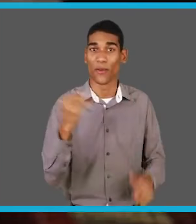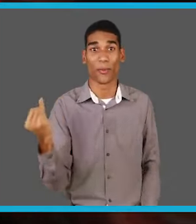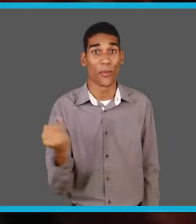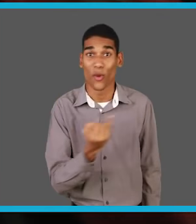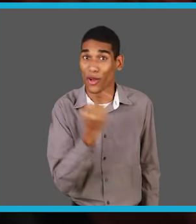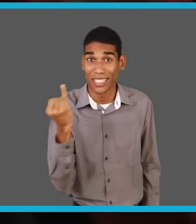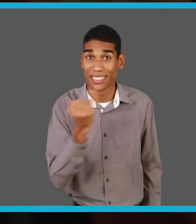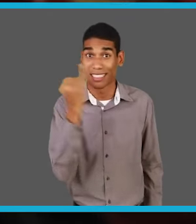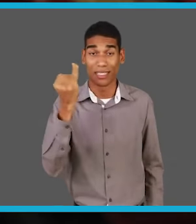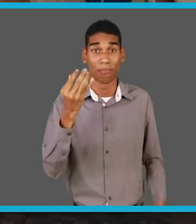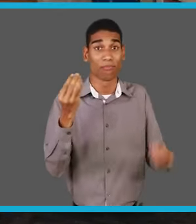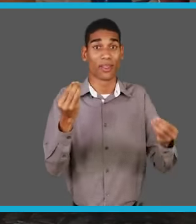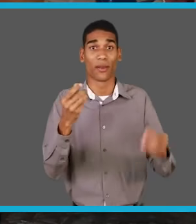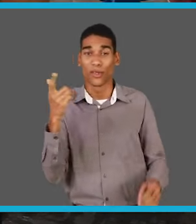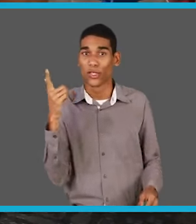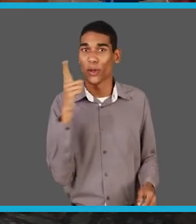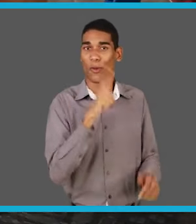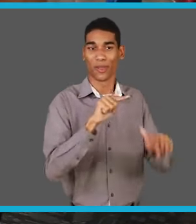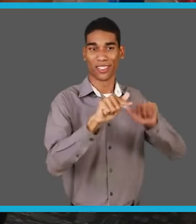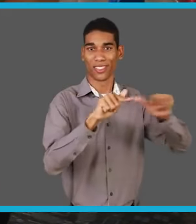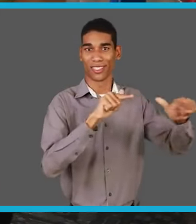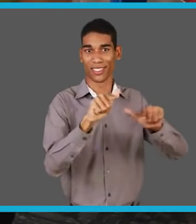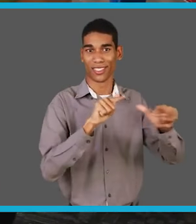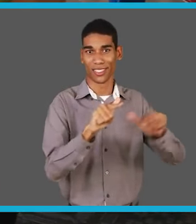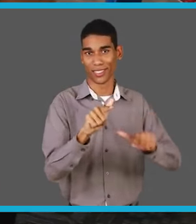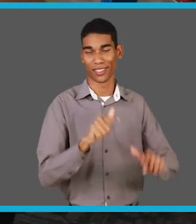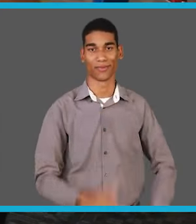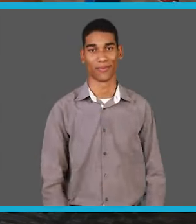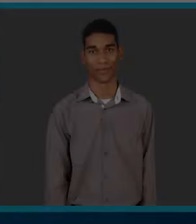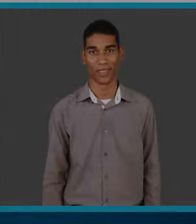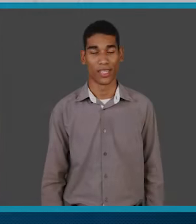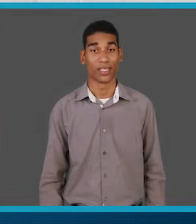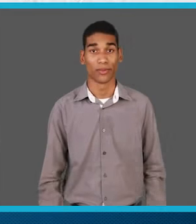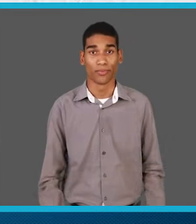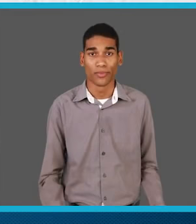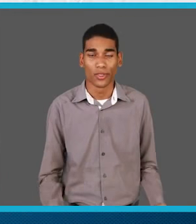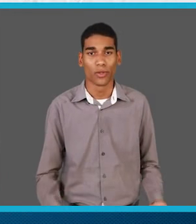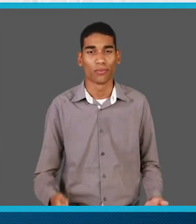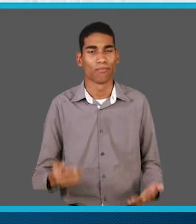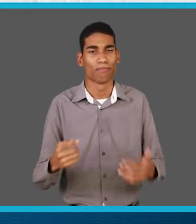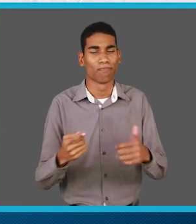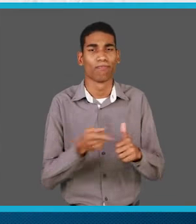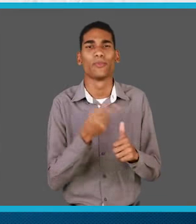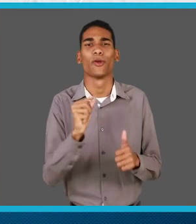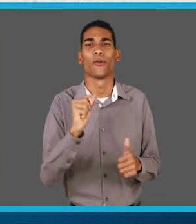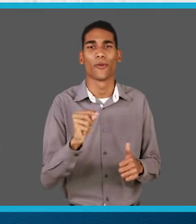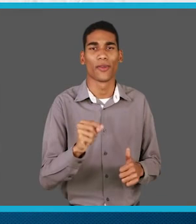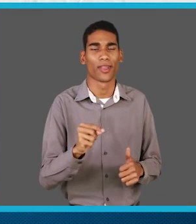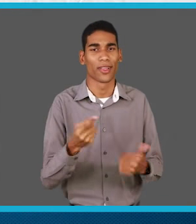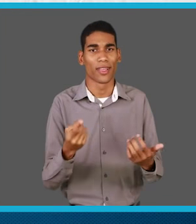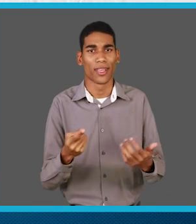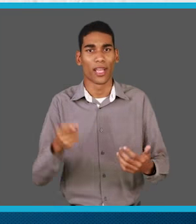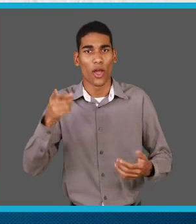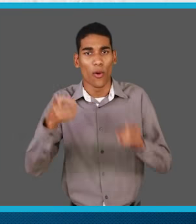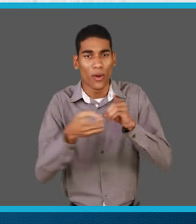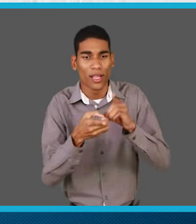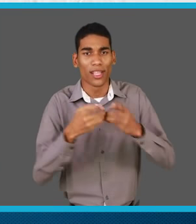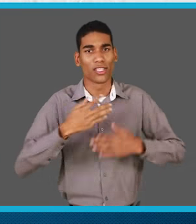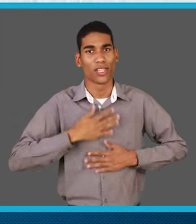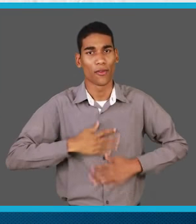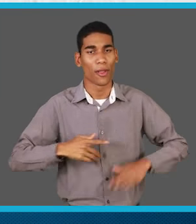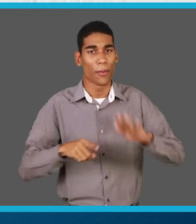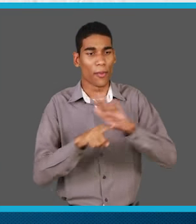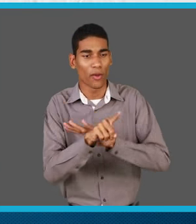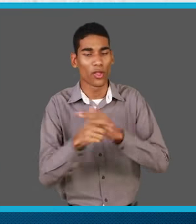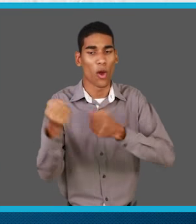atendimento um ponto fundamental para conquistar o negócio. Deixe o cliente tranquilo. Pergunte qual o